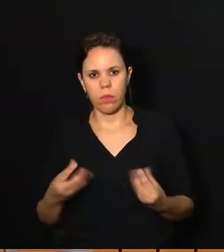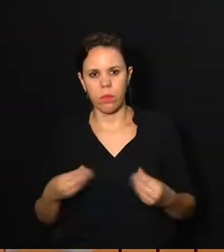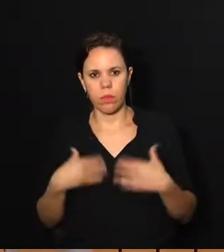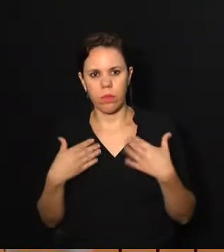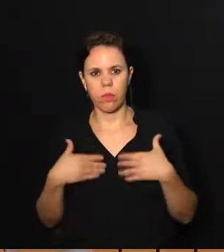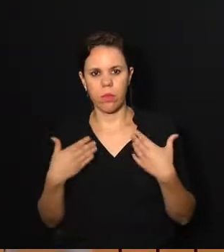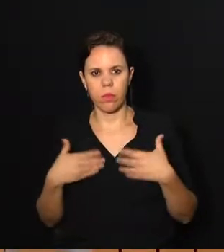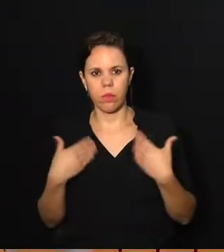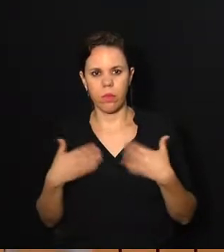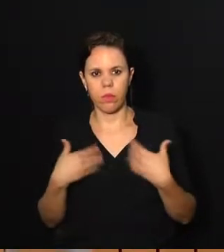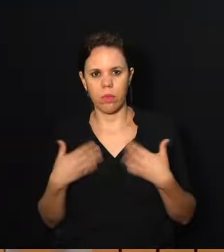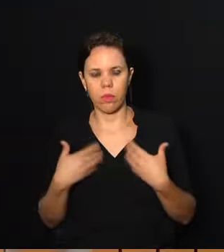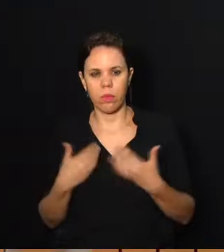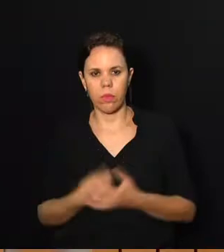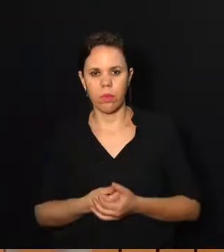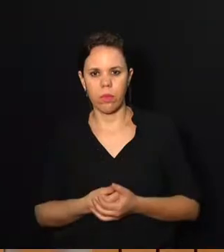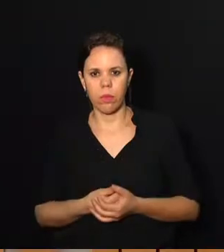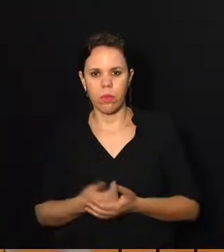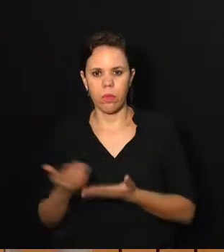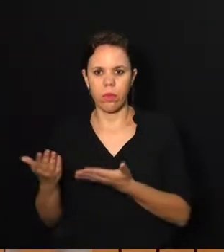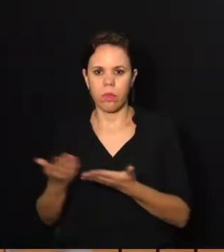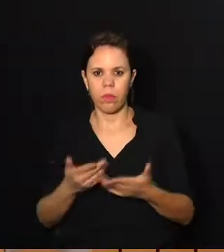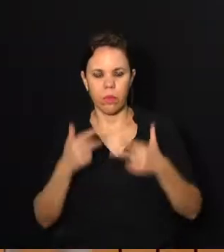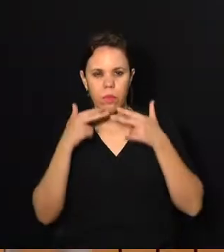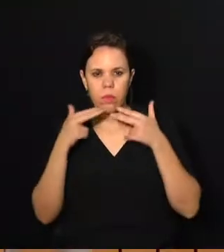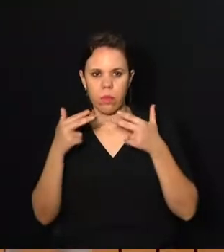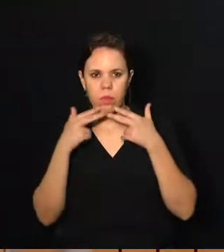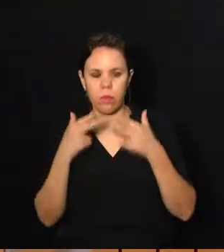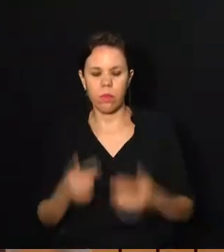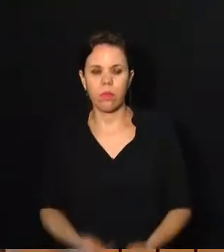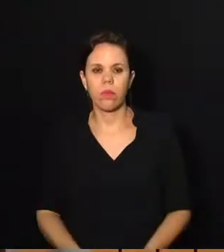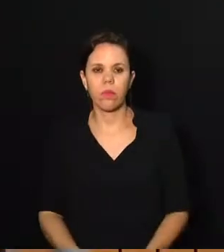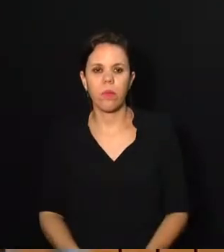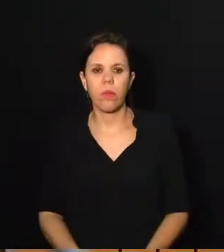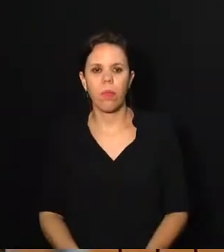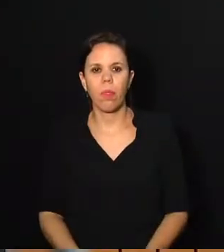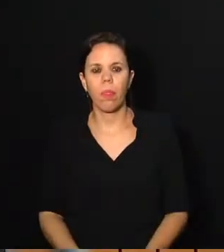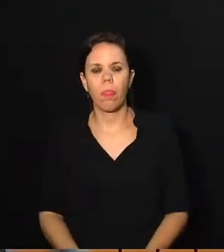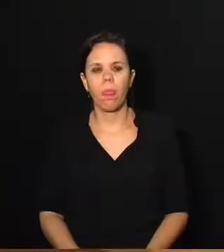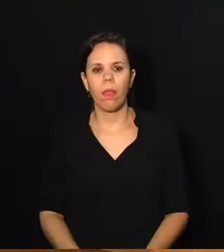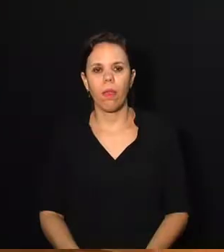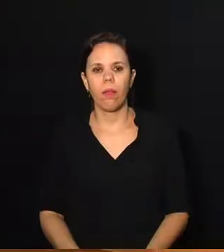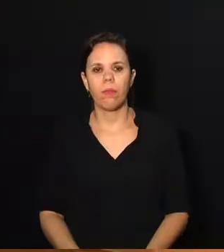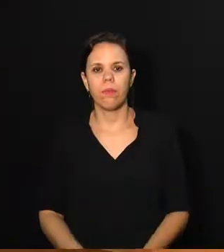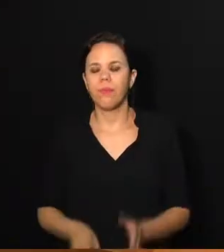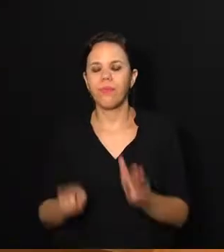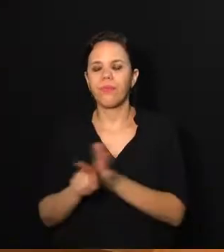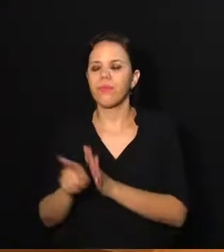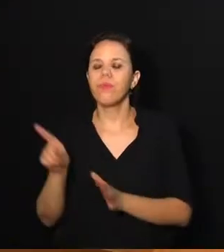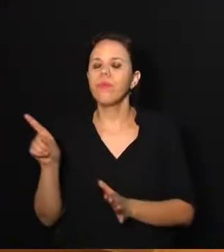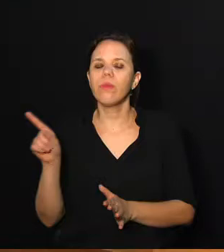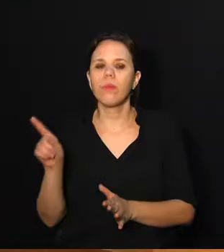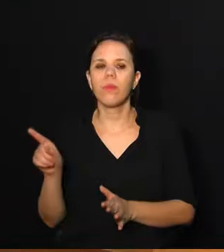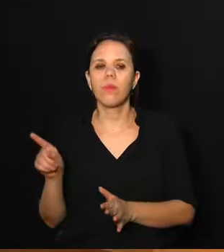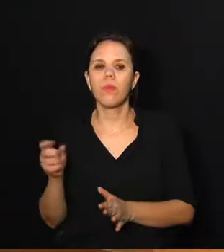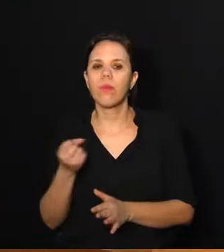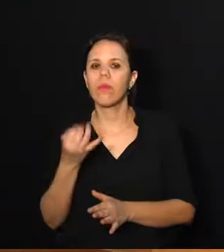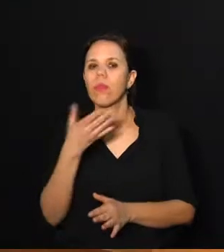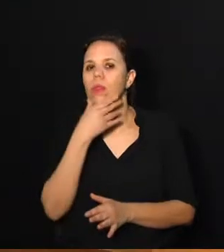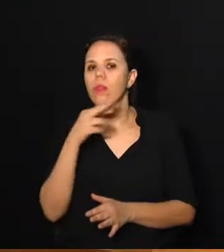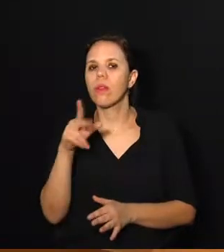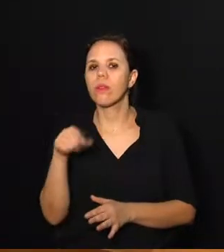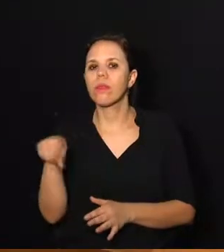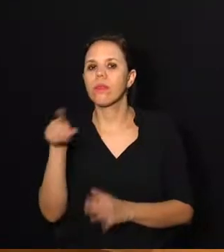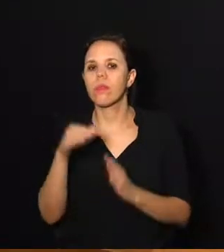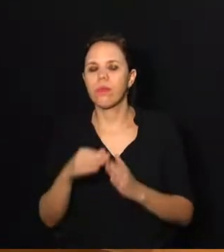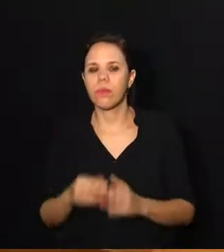alegria que eu recebi essa notícia aí. Senhor Paulo, eu queria perguntar para o senhor assim, quantos irmãos vocês são